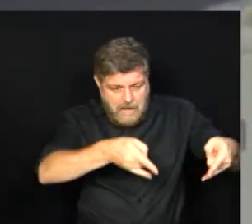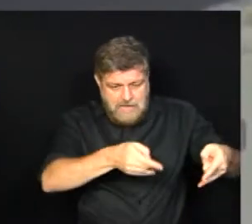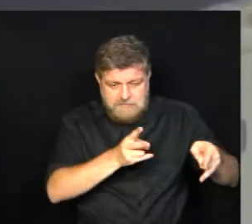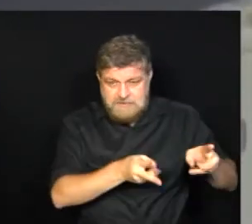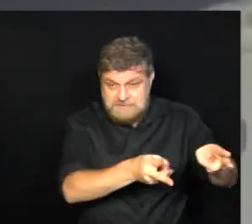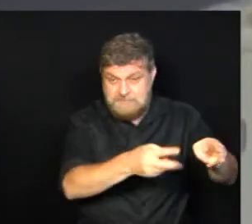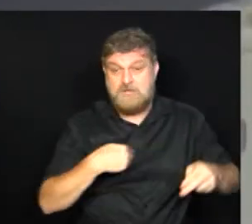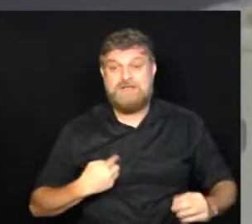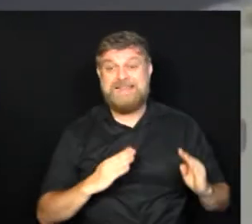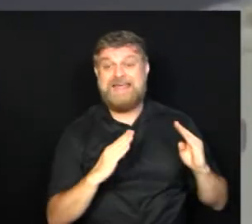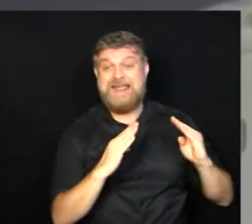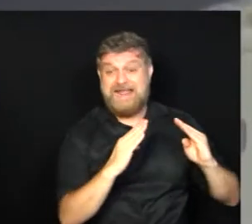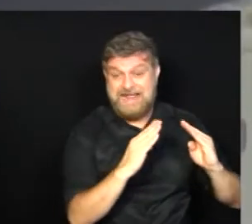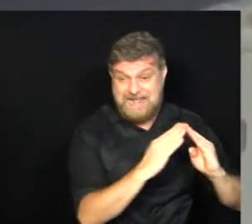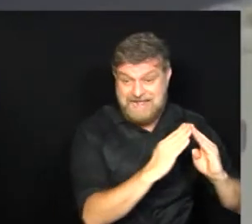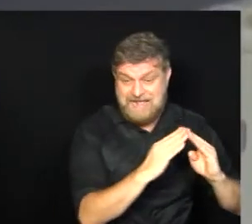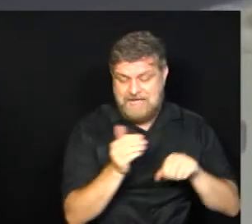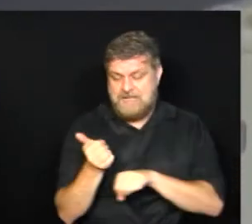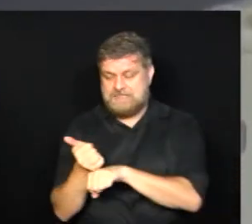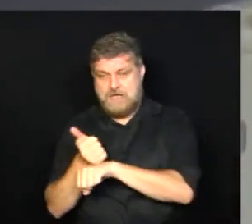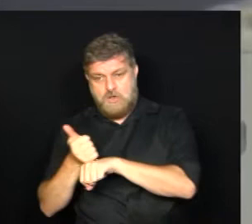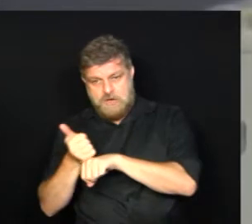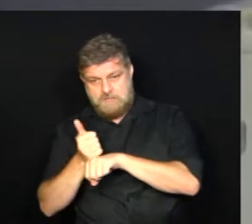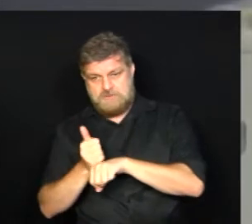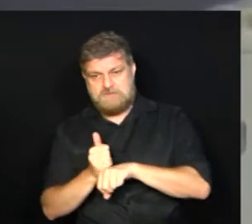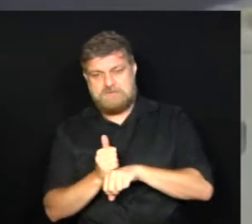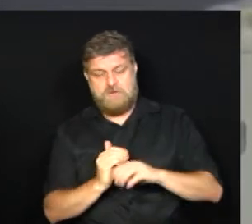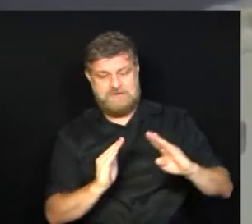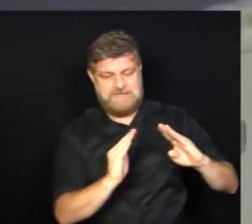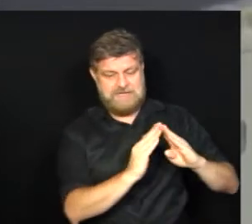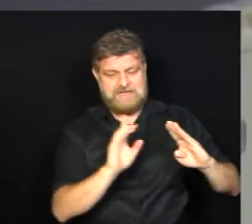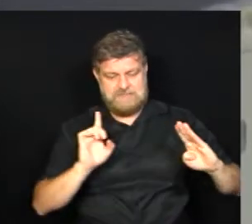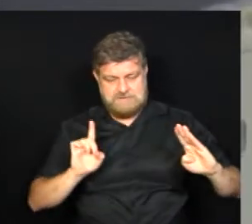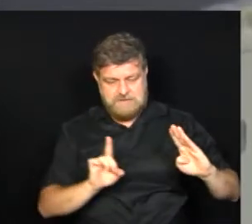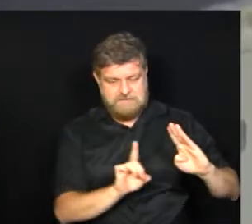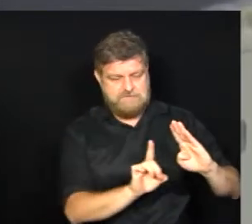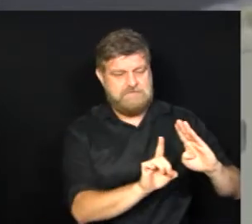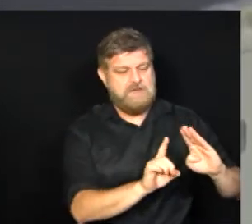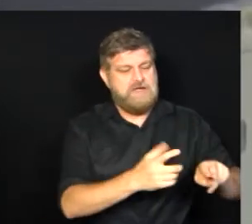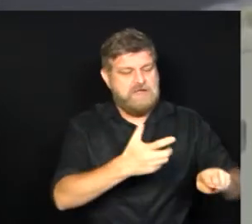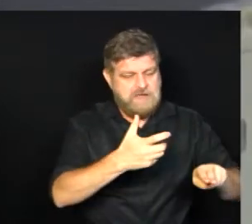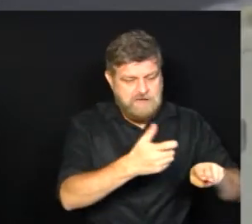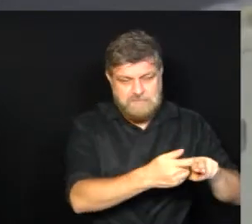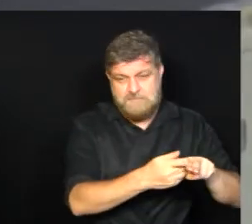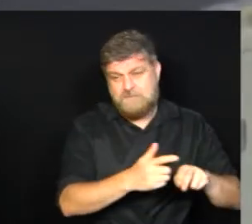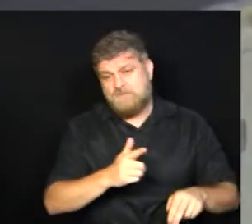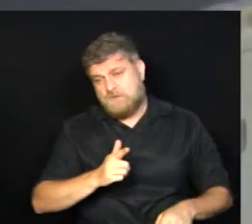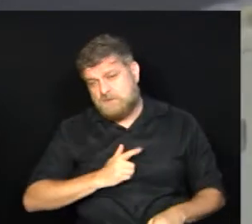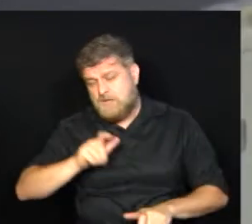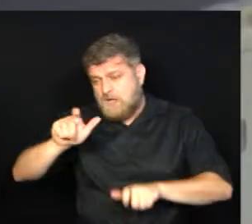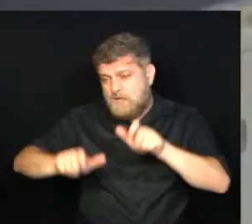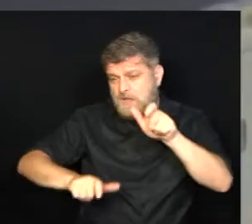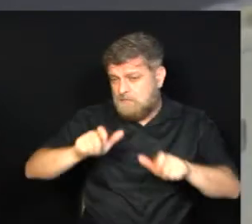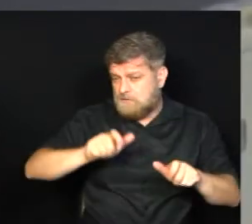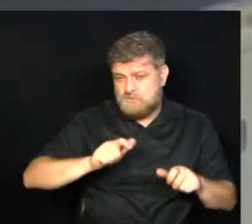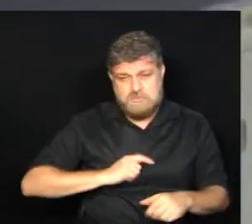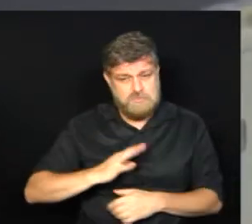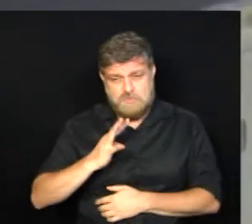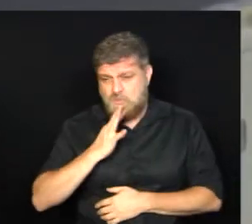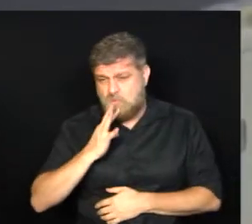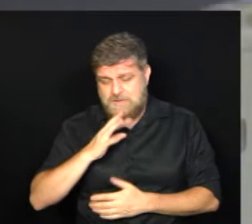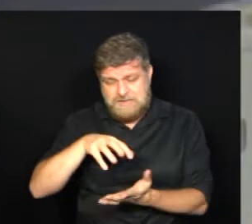a residência dessas pessoas. Inclusive, se tiver alguém que eventualmente não é conhecido da unidade